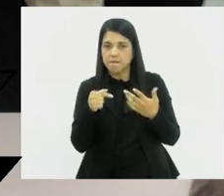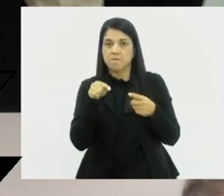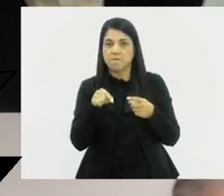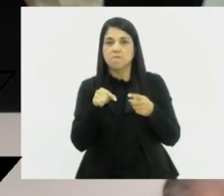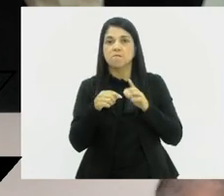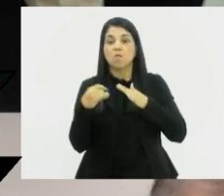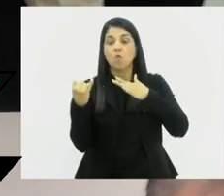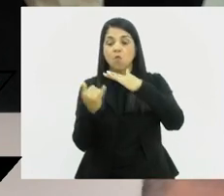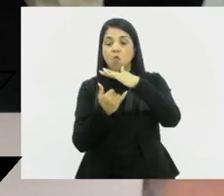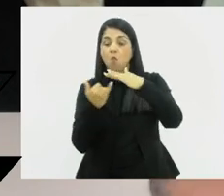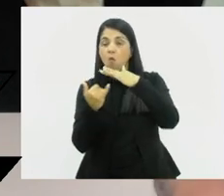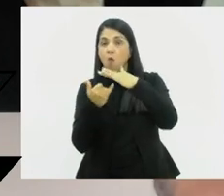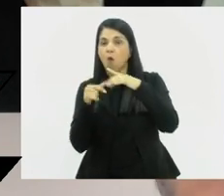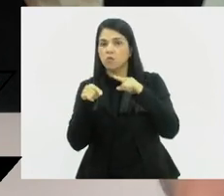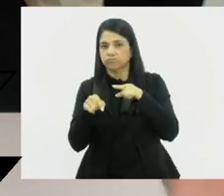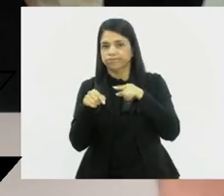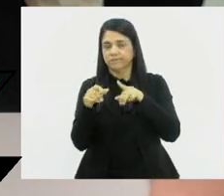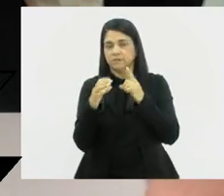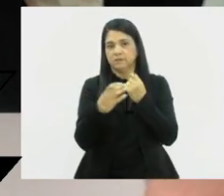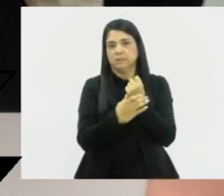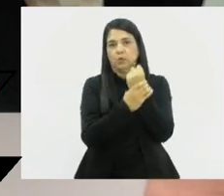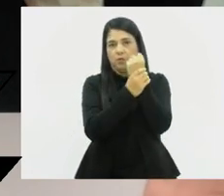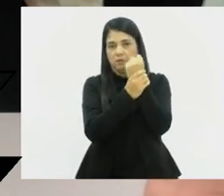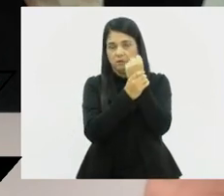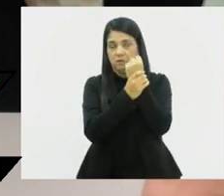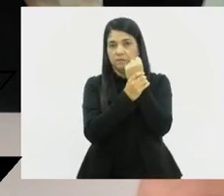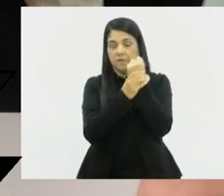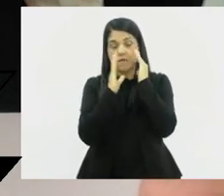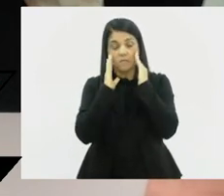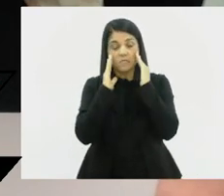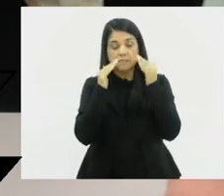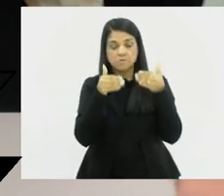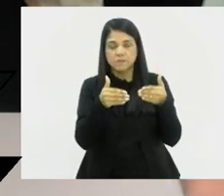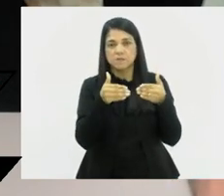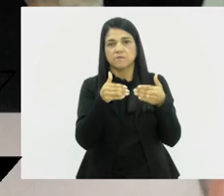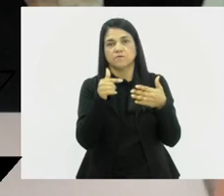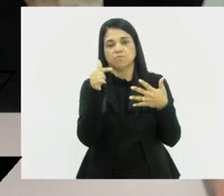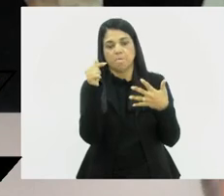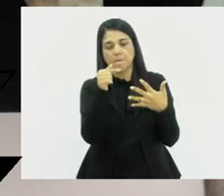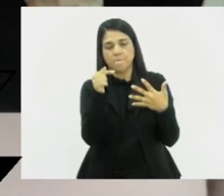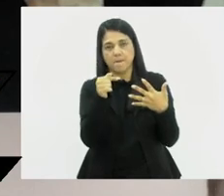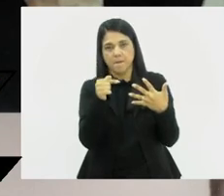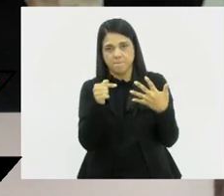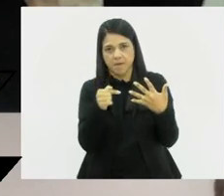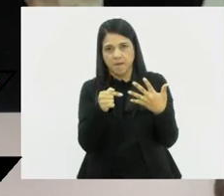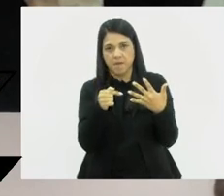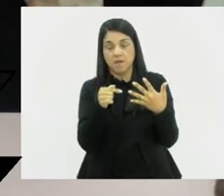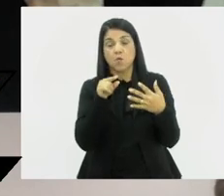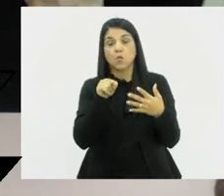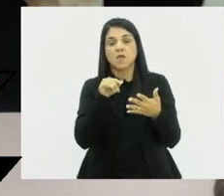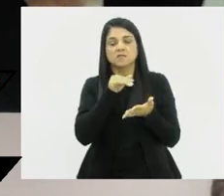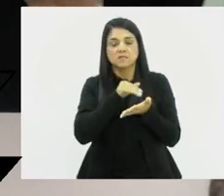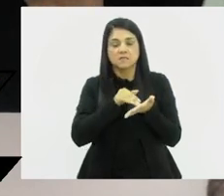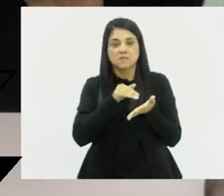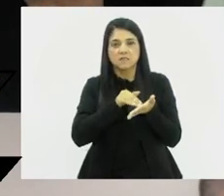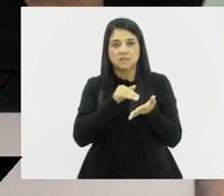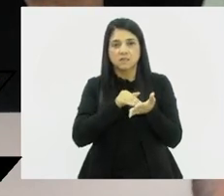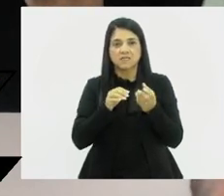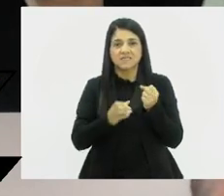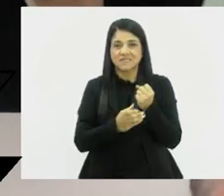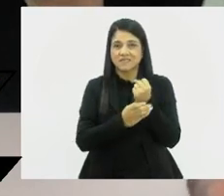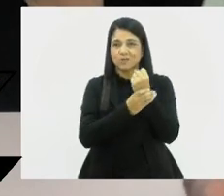os órgãos de segurança. E ele é muito específico em alguns pontos, que ele trata muito da Secretaria de